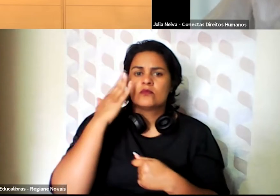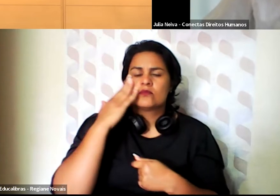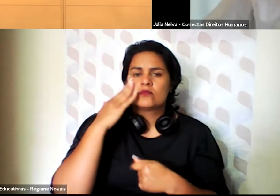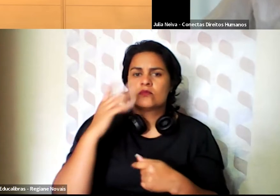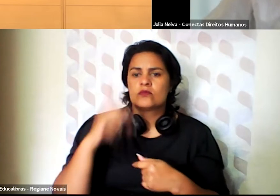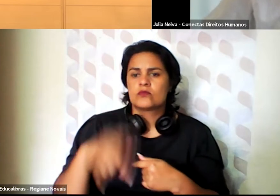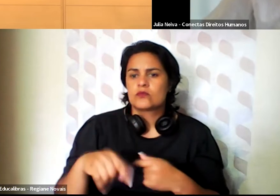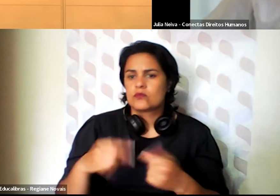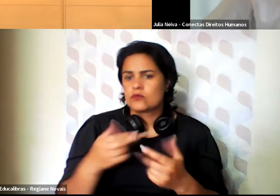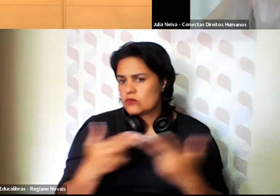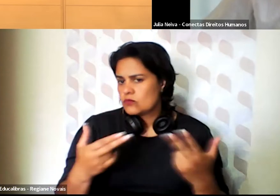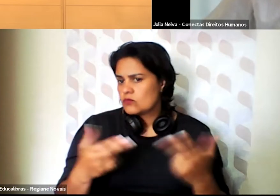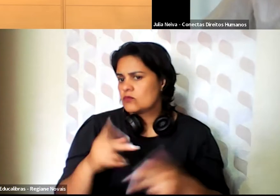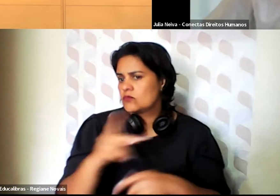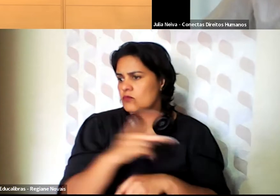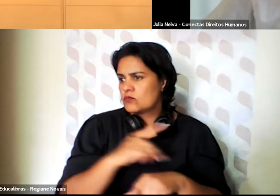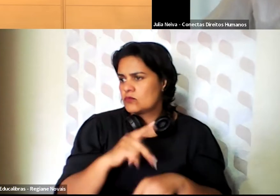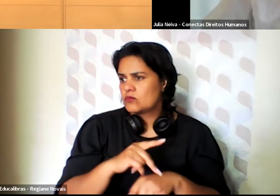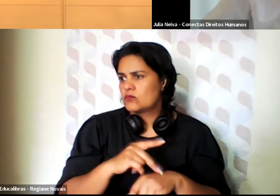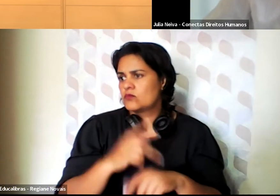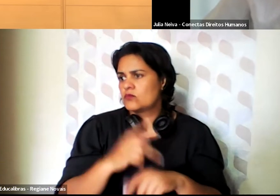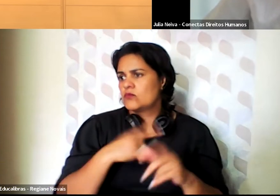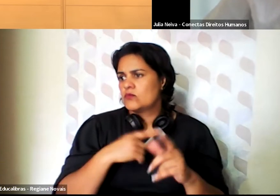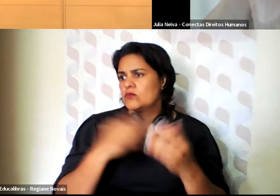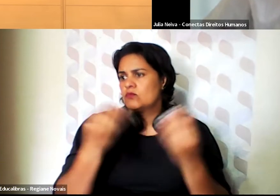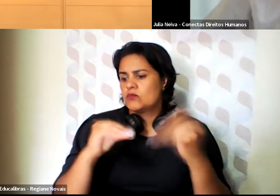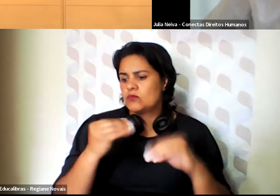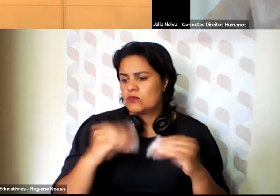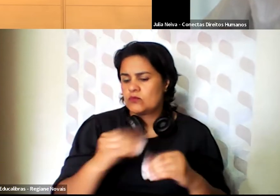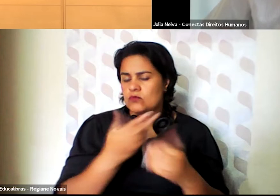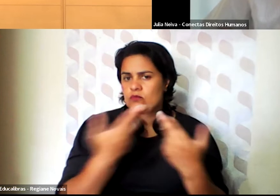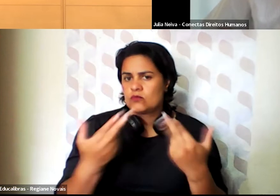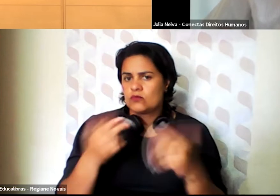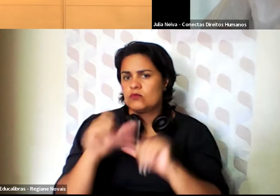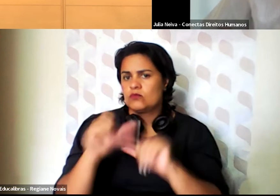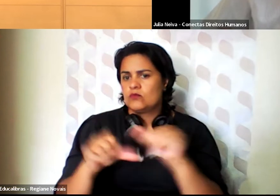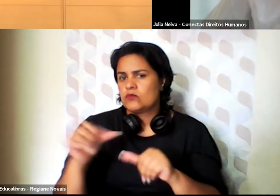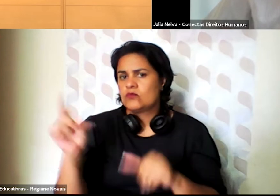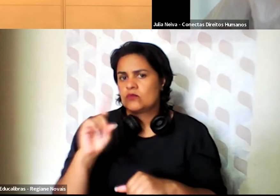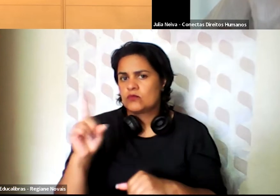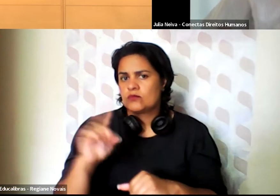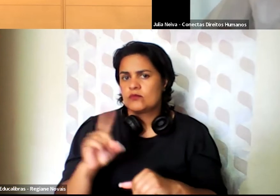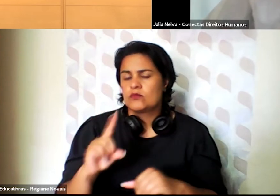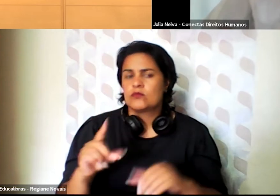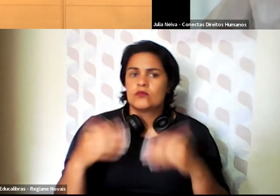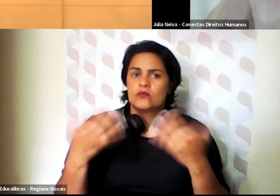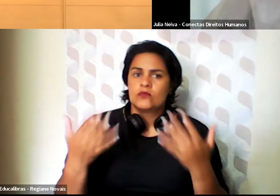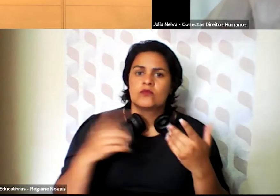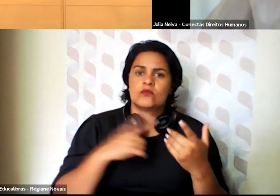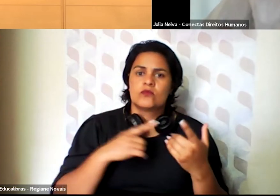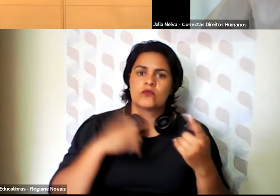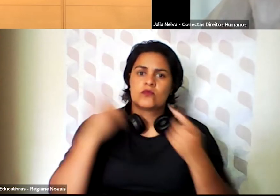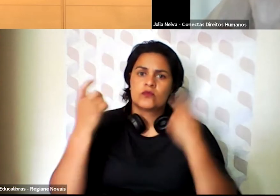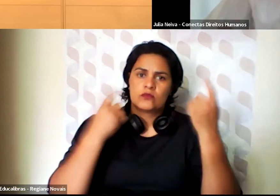Isso altera a competição? Não altera? Existe uma preocupação grande, porque twist competition, or no